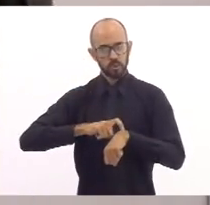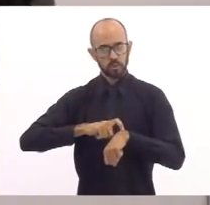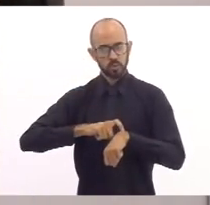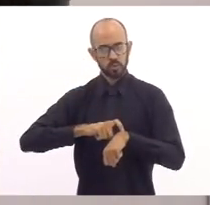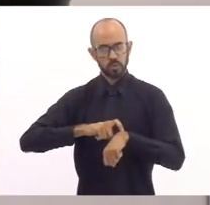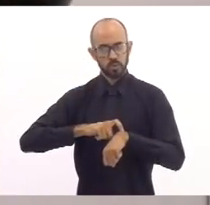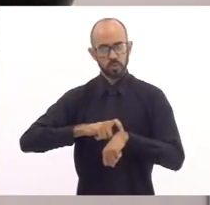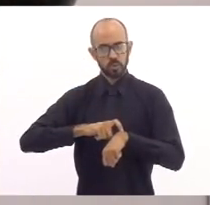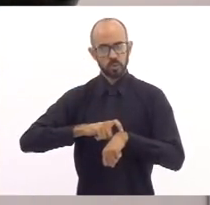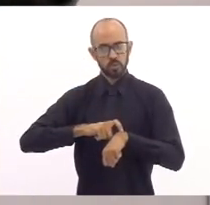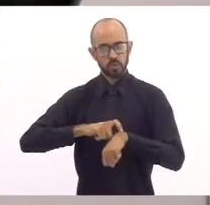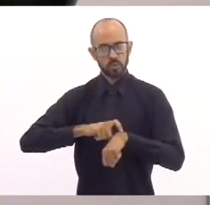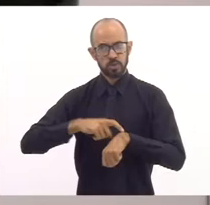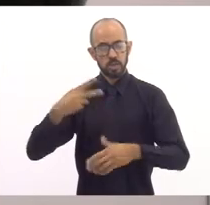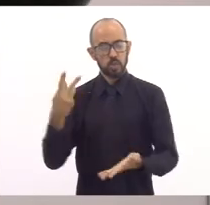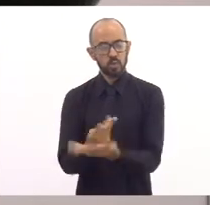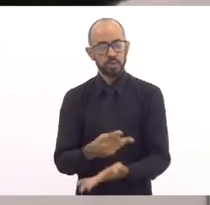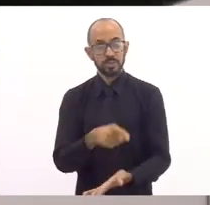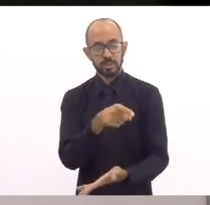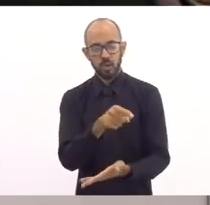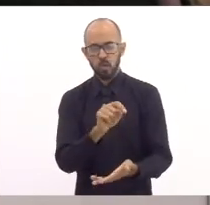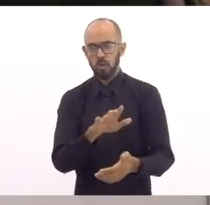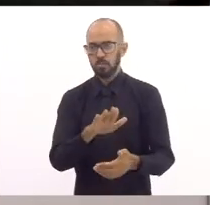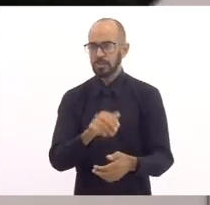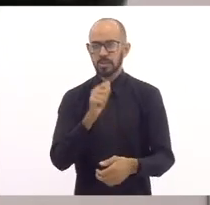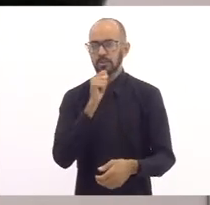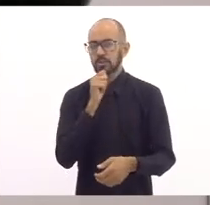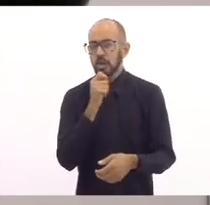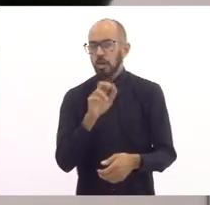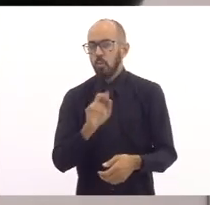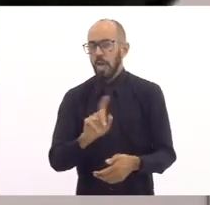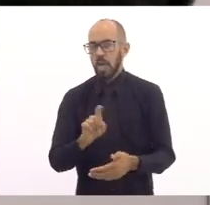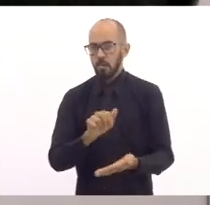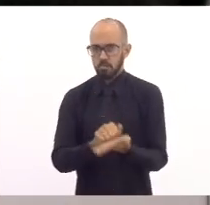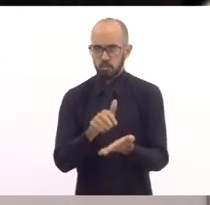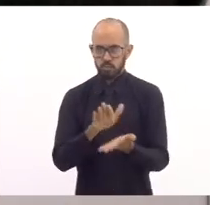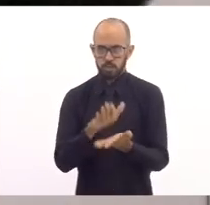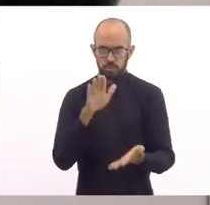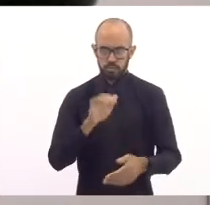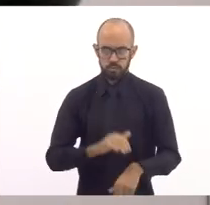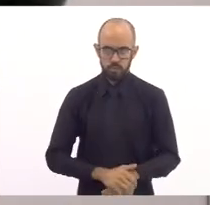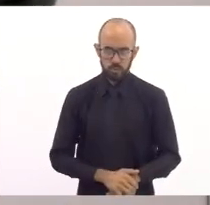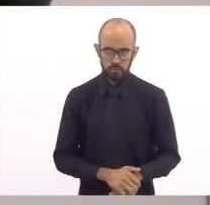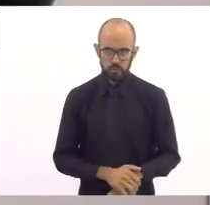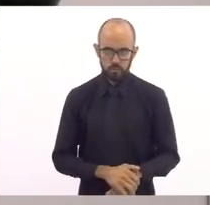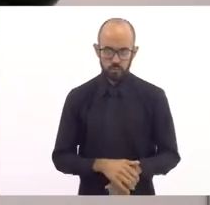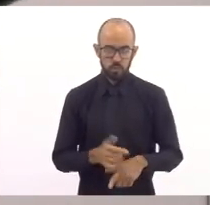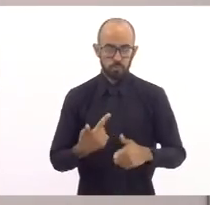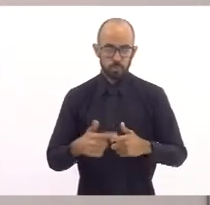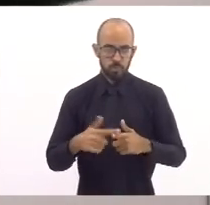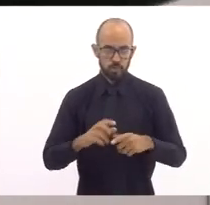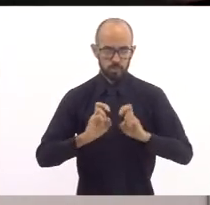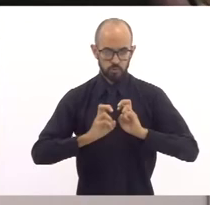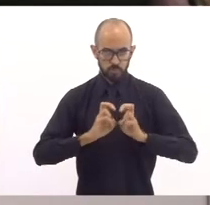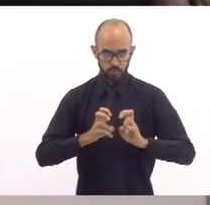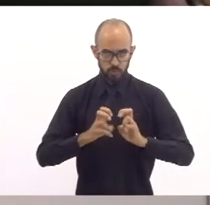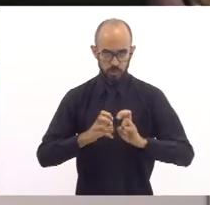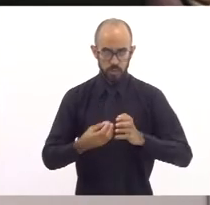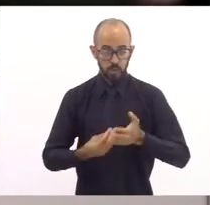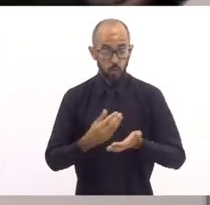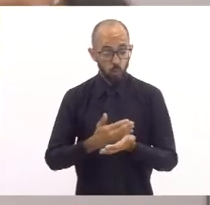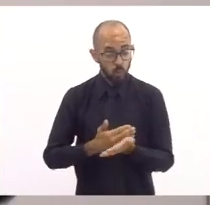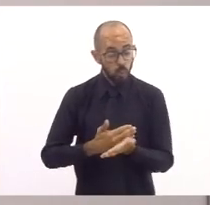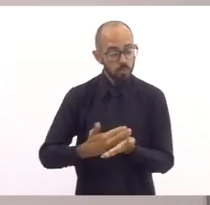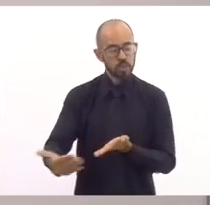da autuação, mas que ainda não virou multa, que se, no caso da Supervia, que abriu o procedimento.